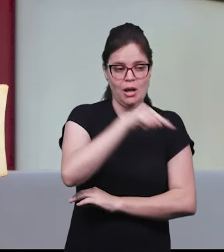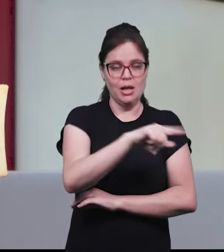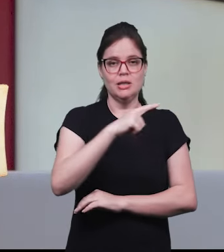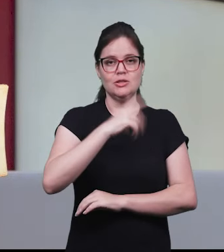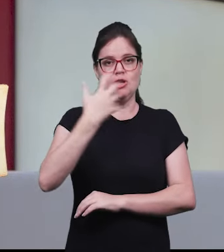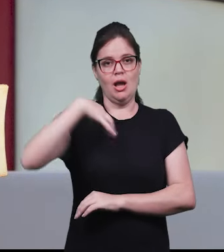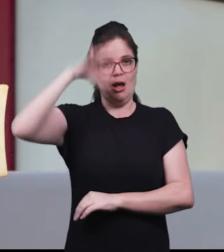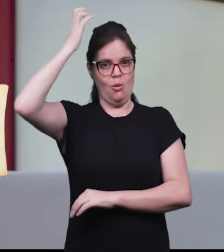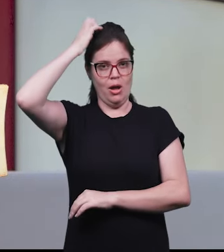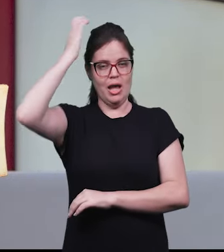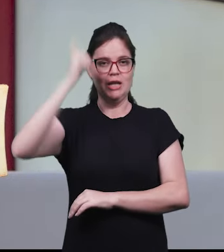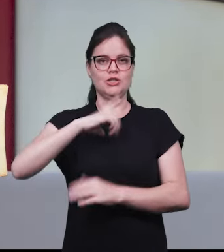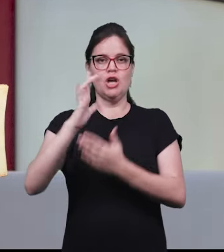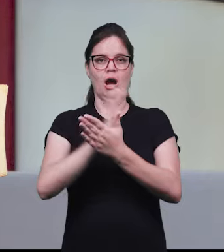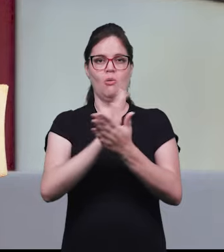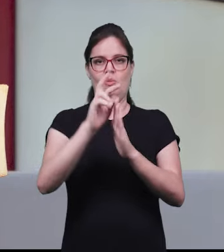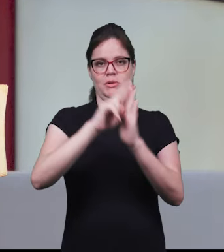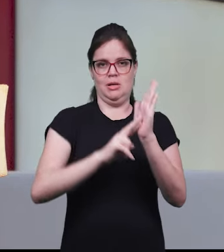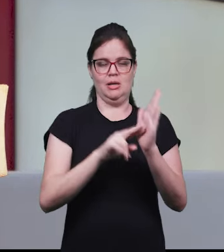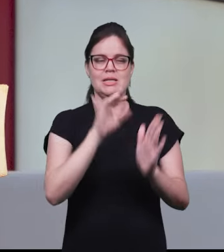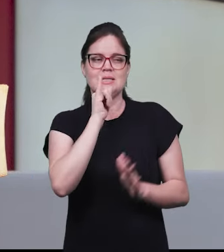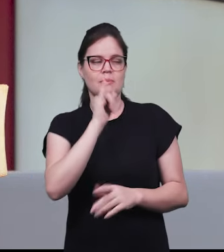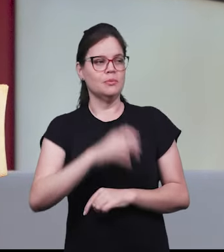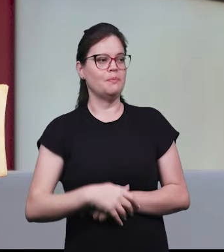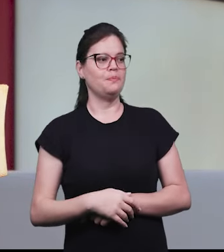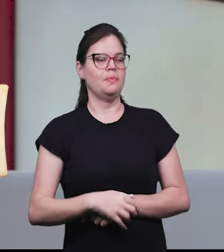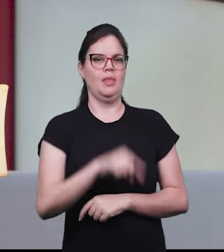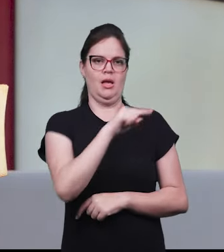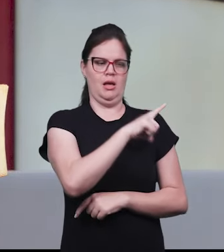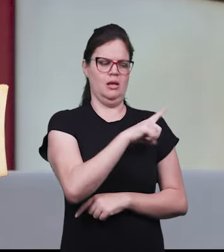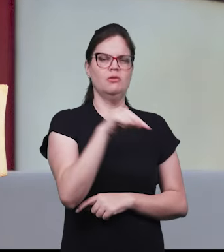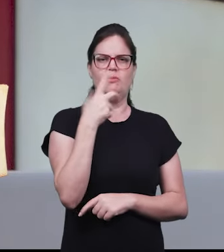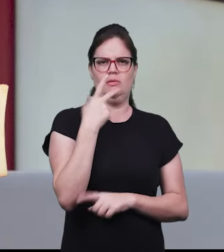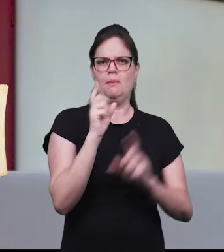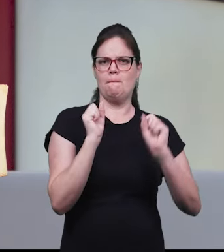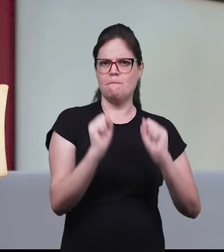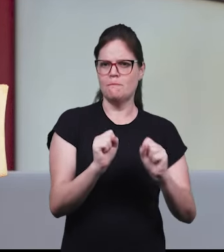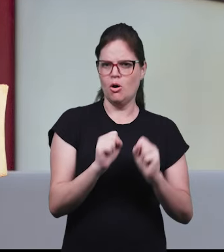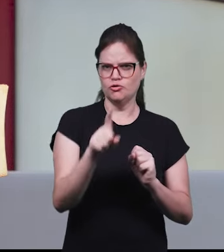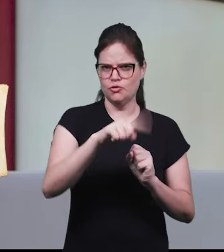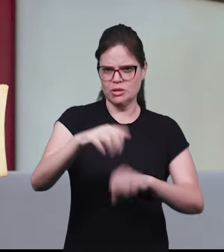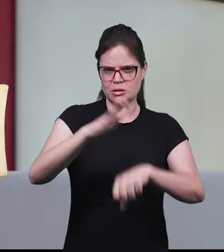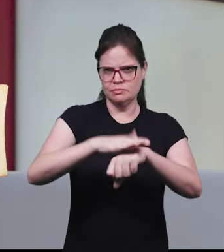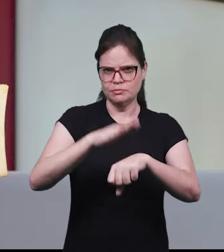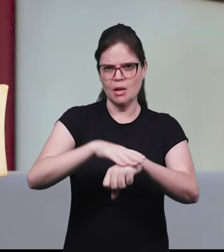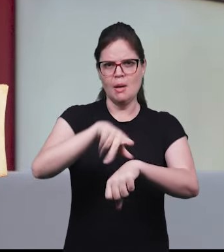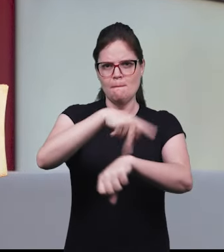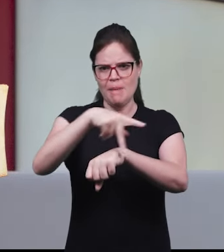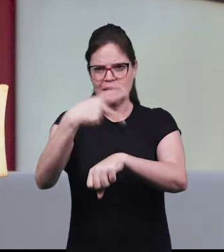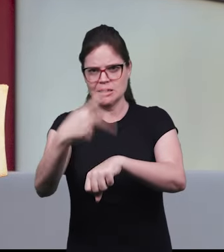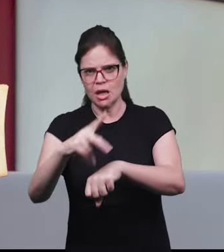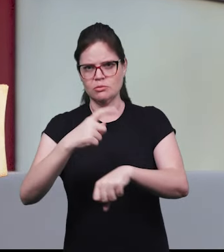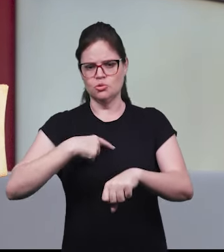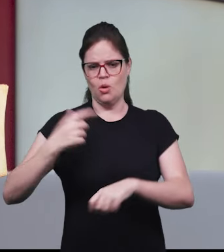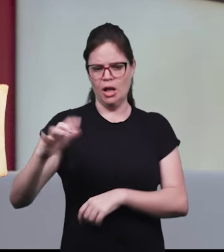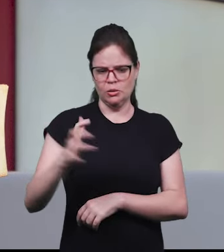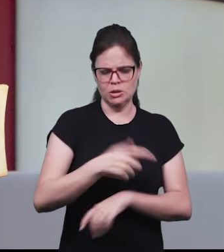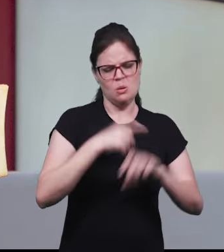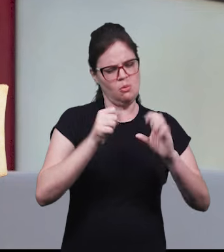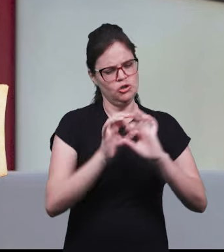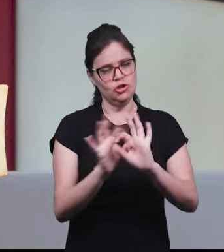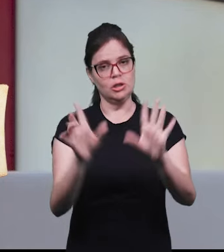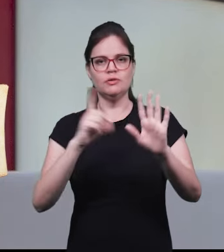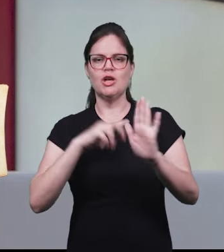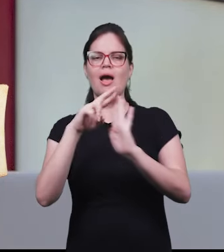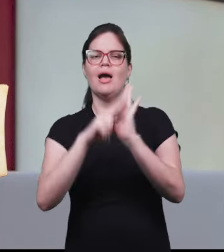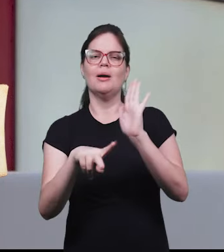né? Ele permitia os povos reconstruir sua nação, voltar, então é muito entendido isso. Mas vamos lá, vou deixar a